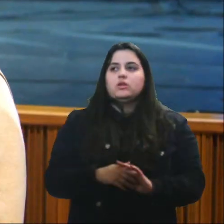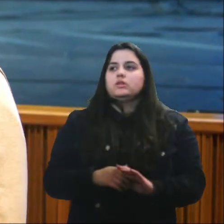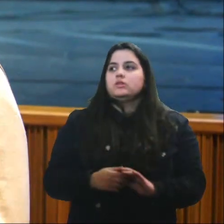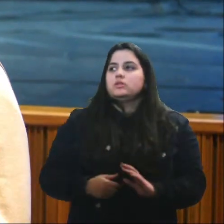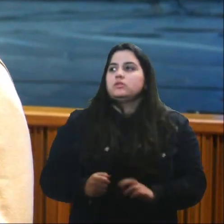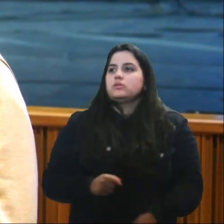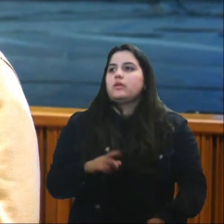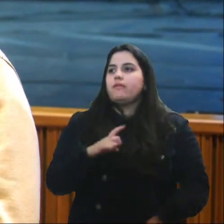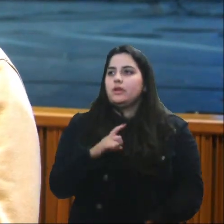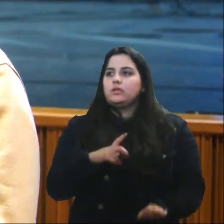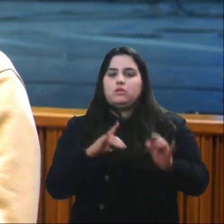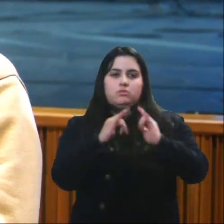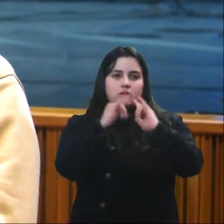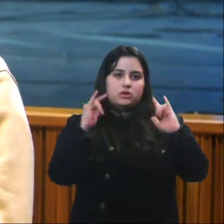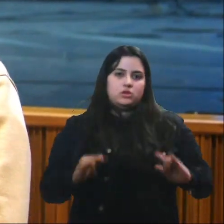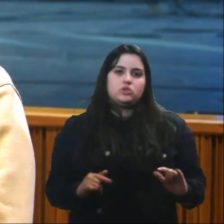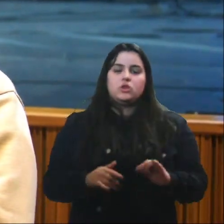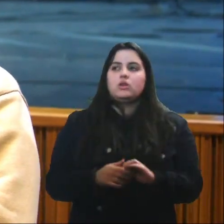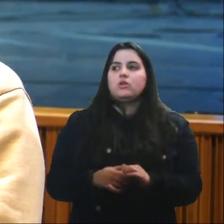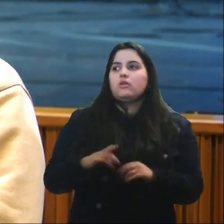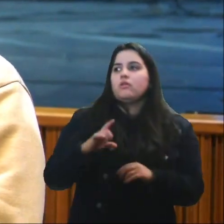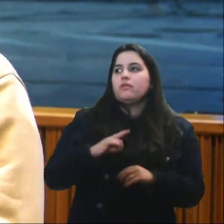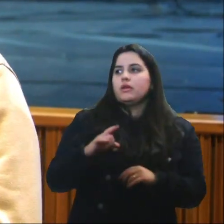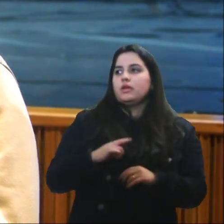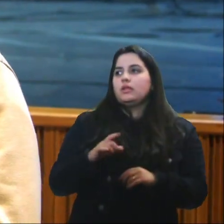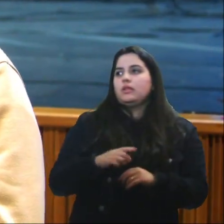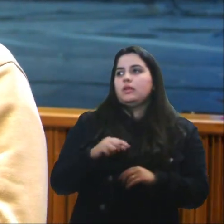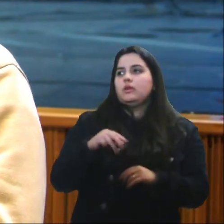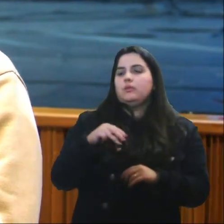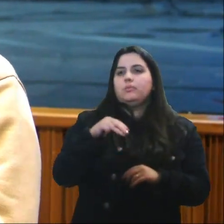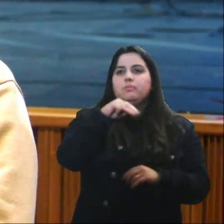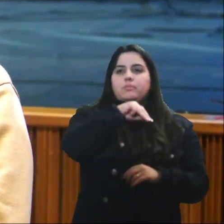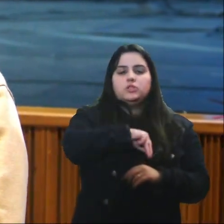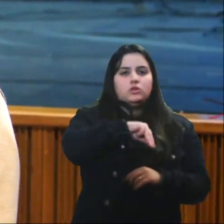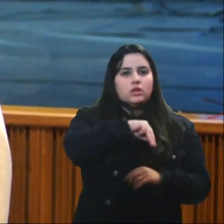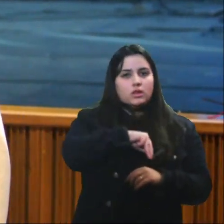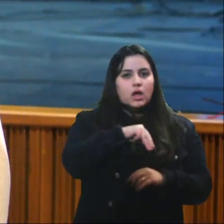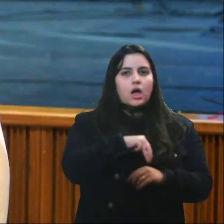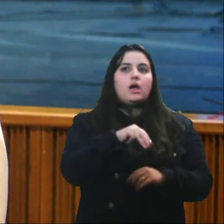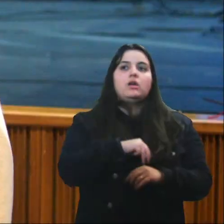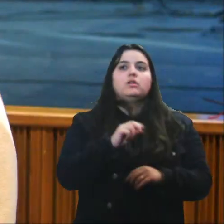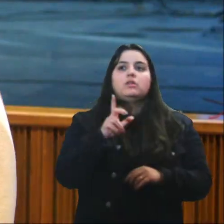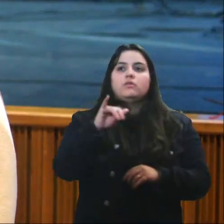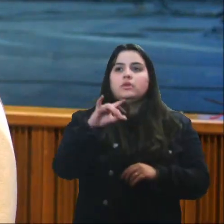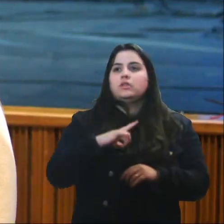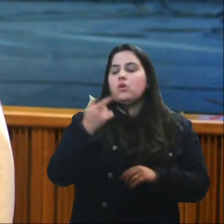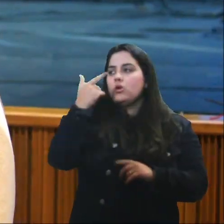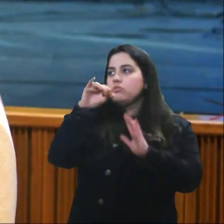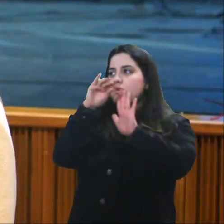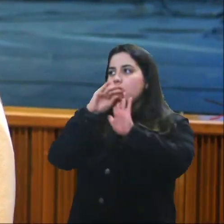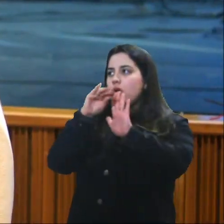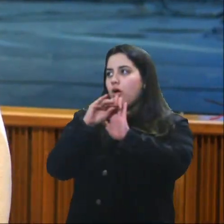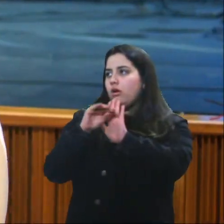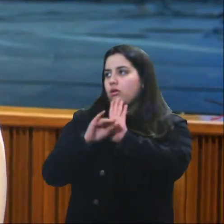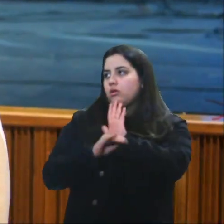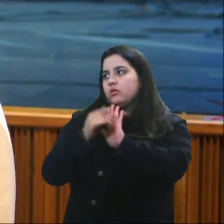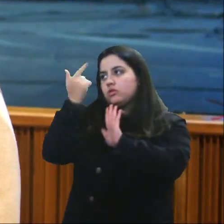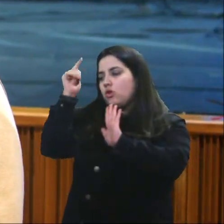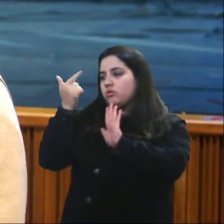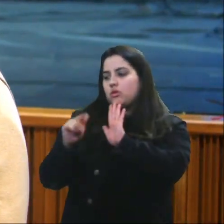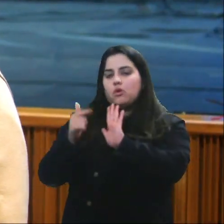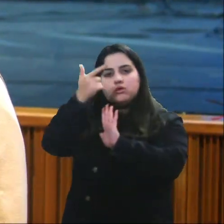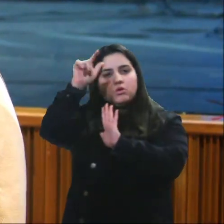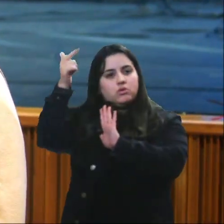vir o retiro. Vai passar um tempo, vai vir o missionário. Vai passar um tempo, vai vir outra programação e outra programação e